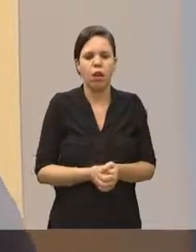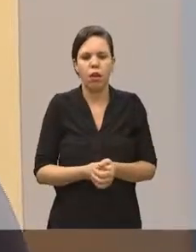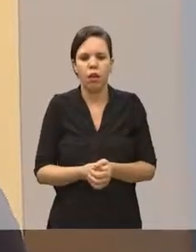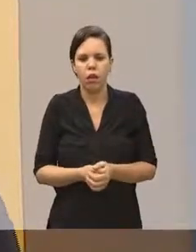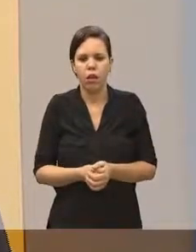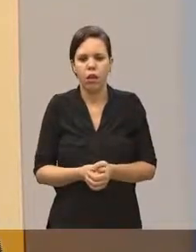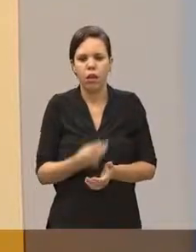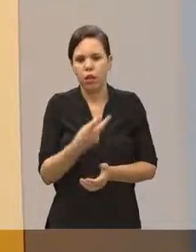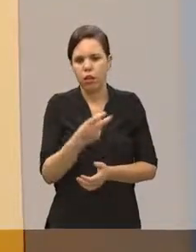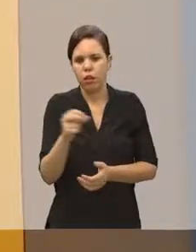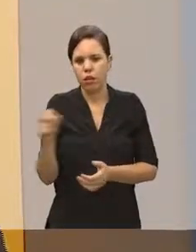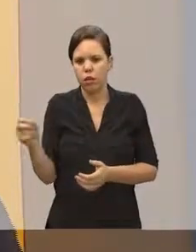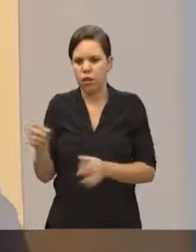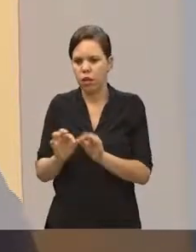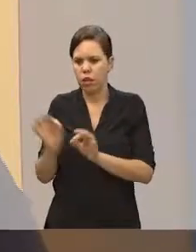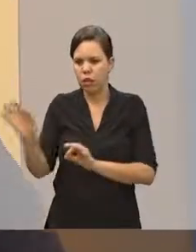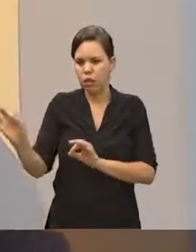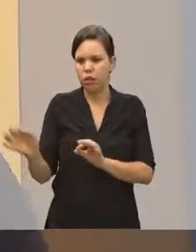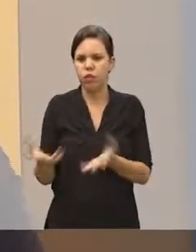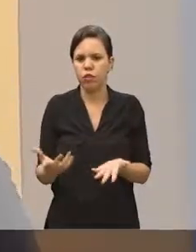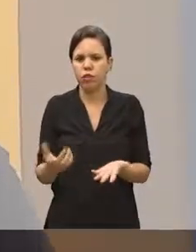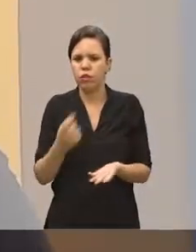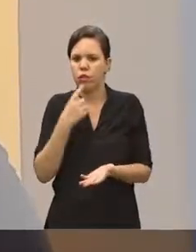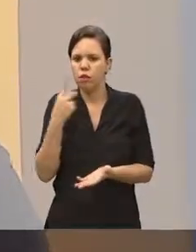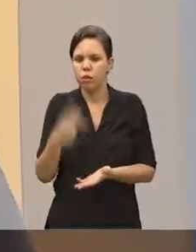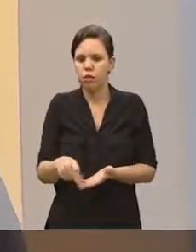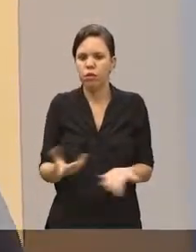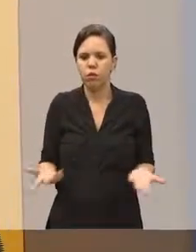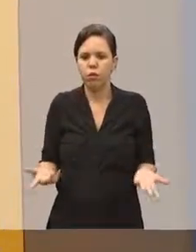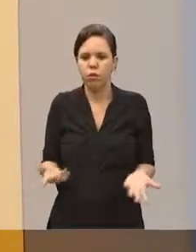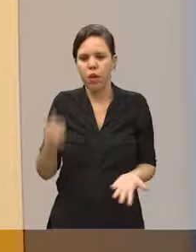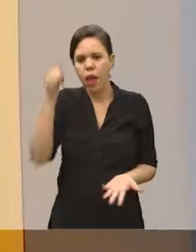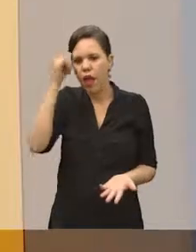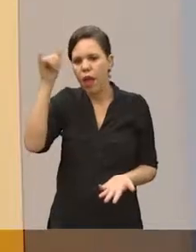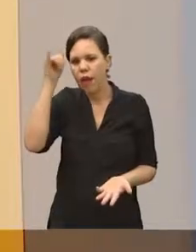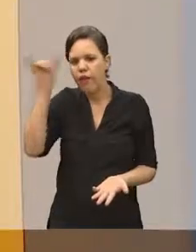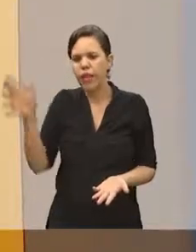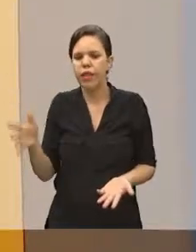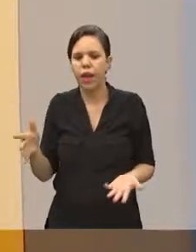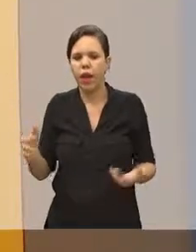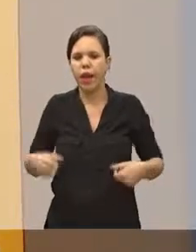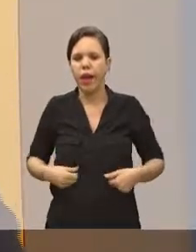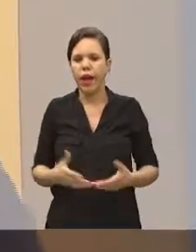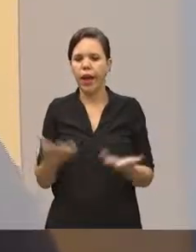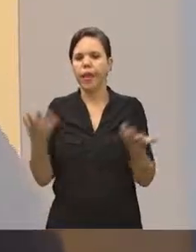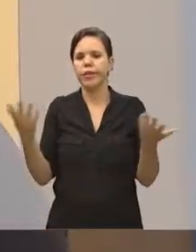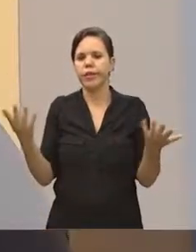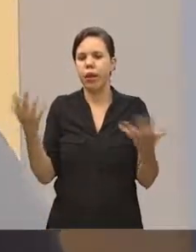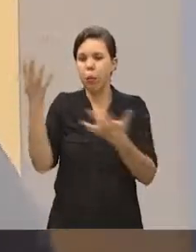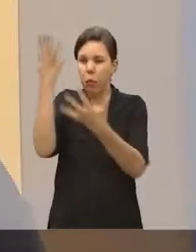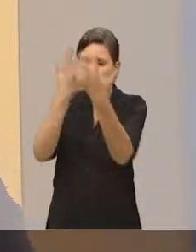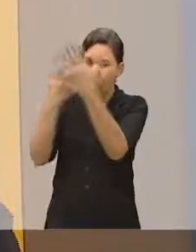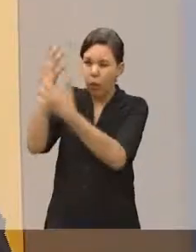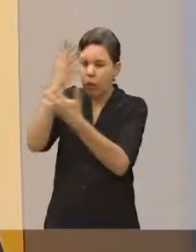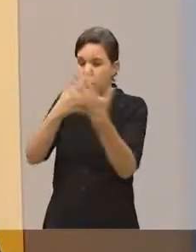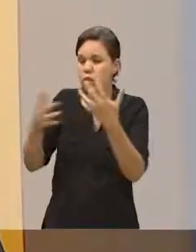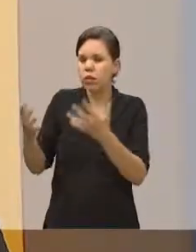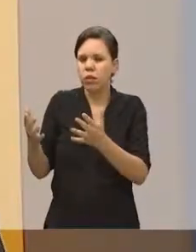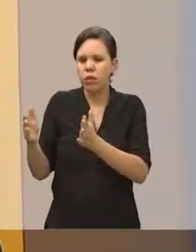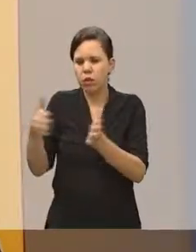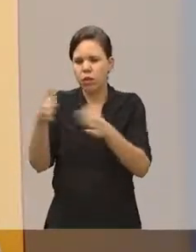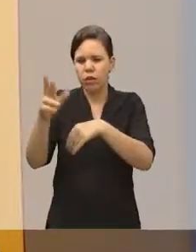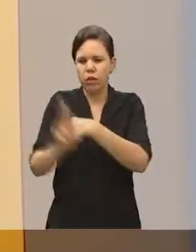200 quilômetros de Campinas para evitar mesmo a emissão de CO2 e também ser mais um ponto de sustentabilidade. Então a arquitetura